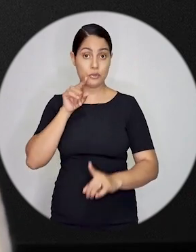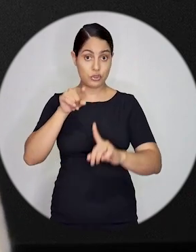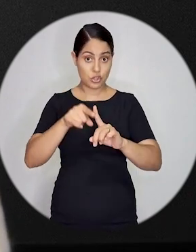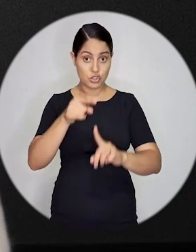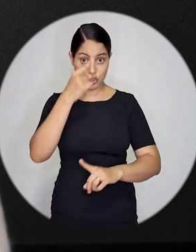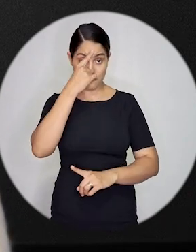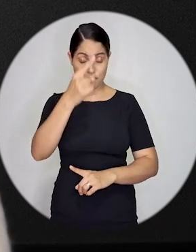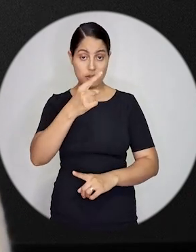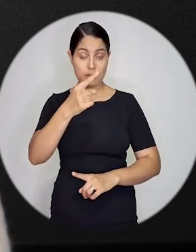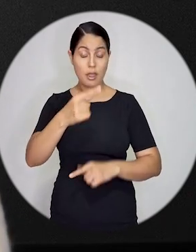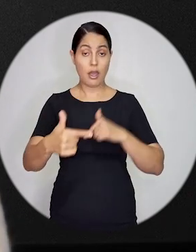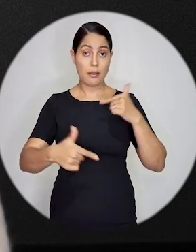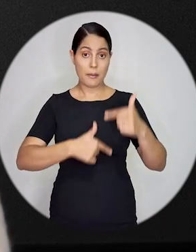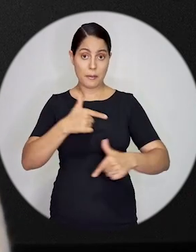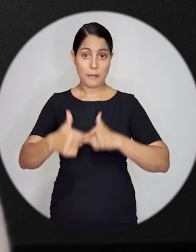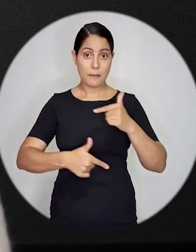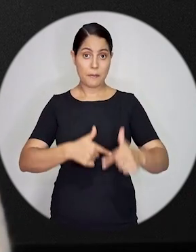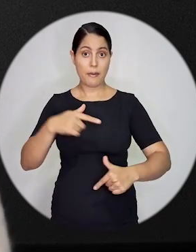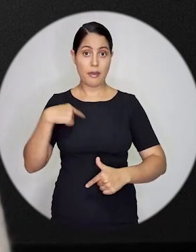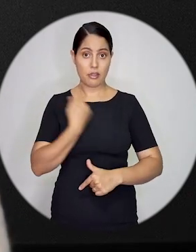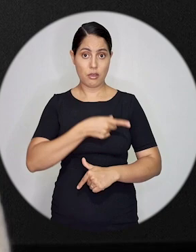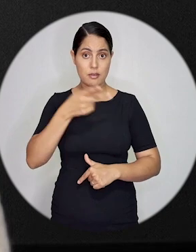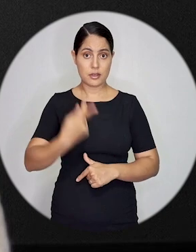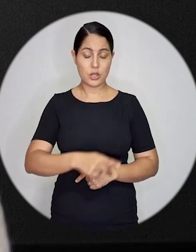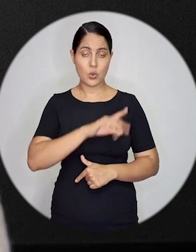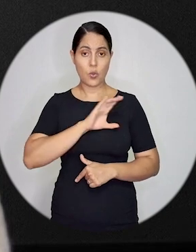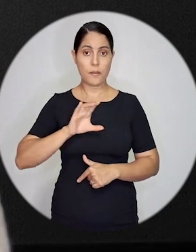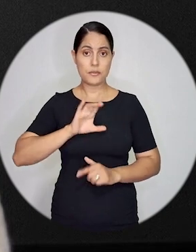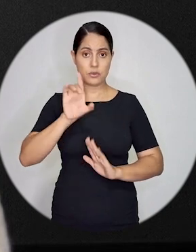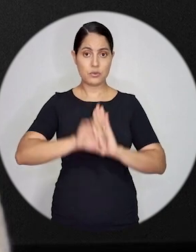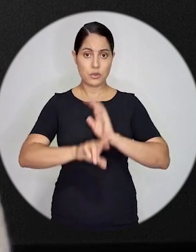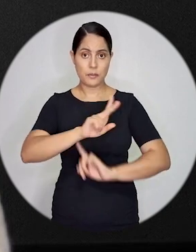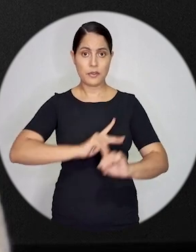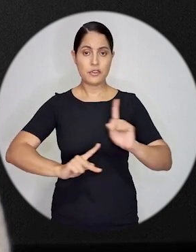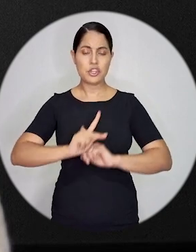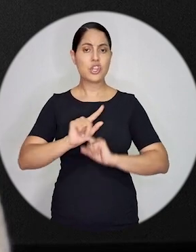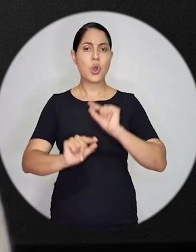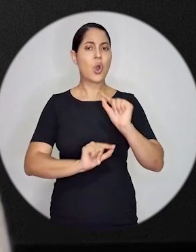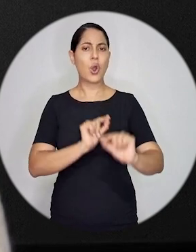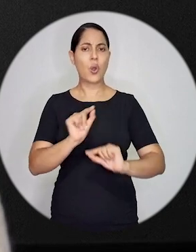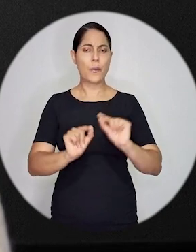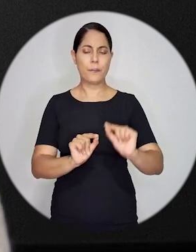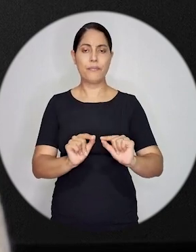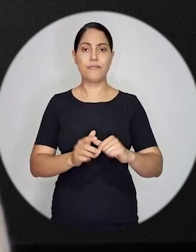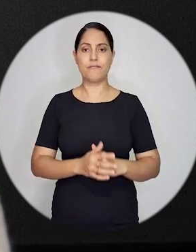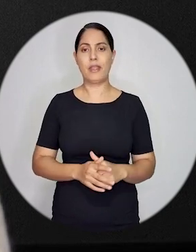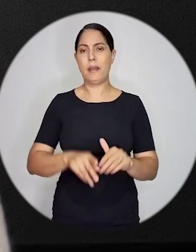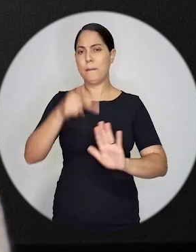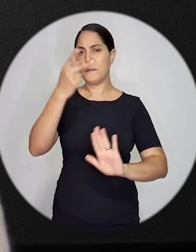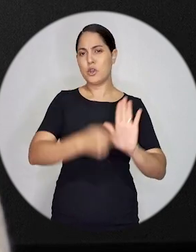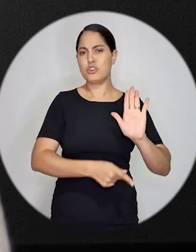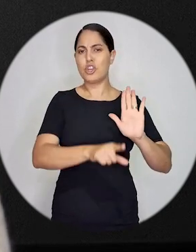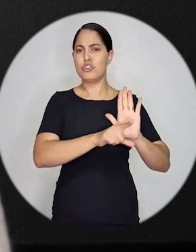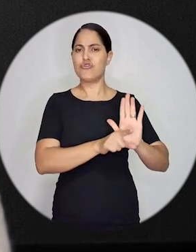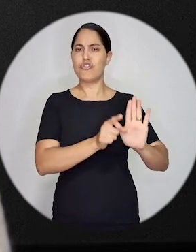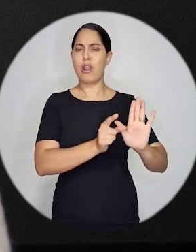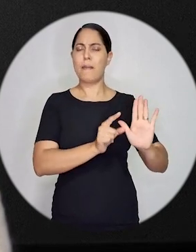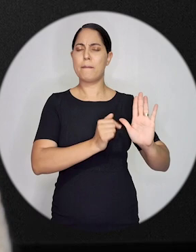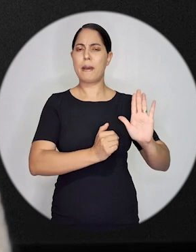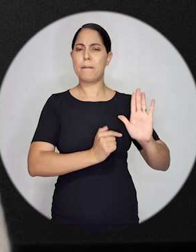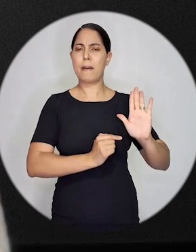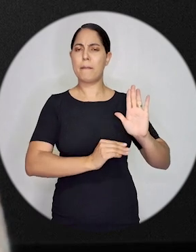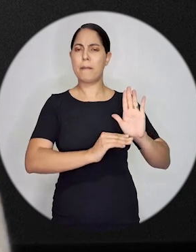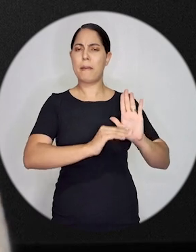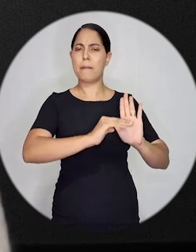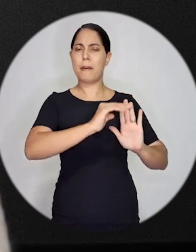ideia e o trabalho que tem sido desenvolvido pela Comissão Especial de Direito Previdenciário é levantar todos os projetos de lei